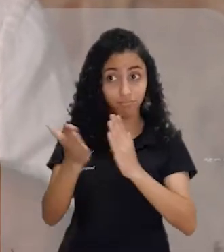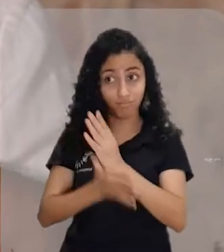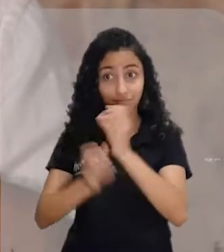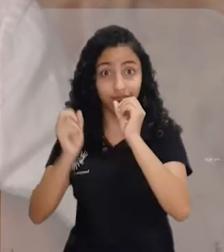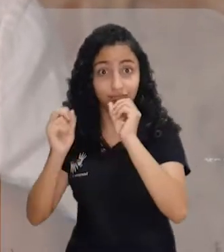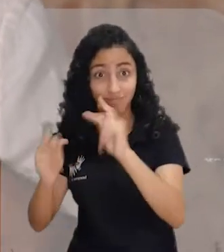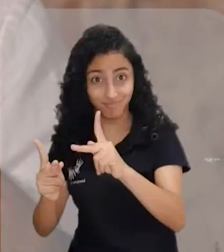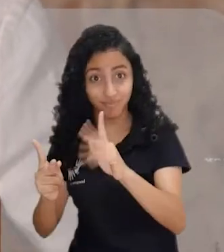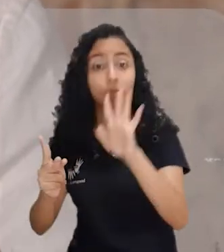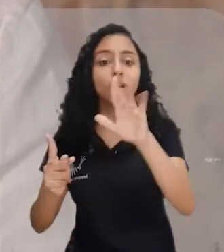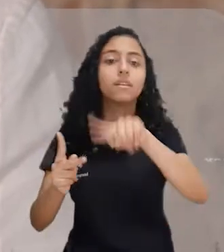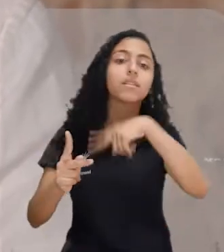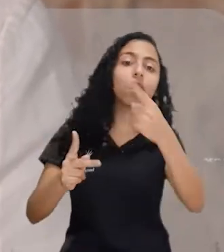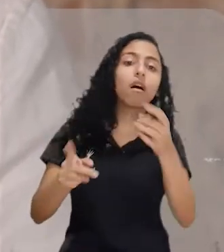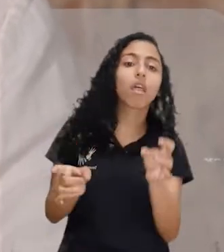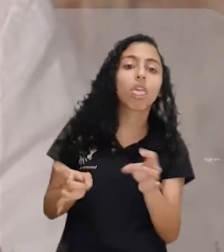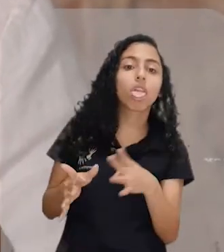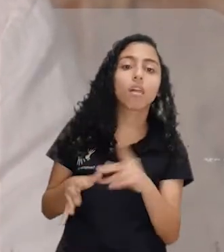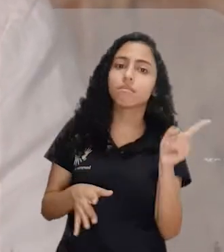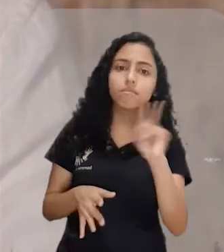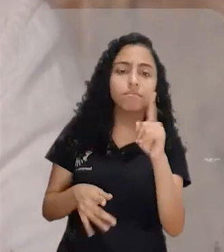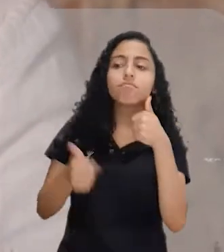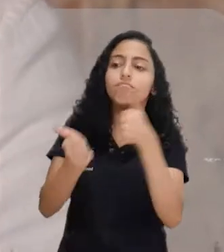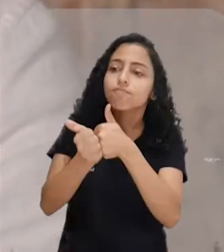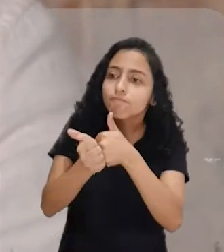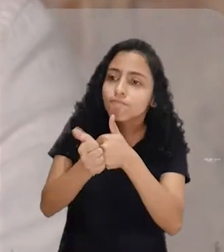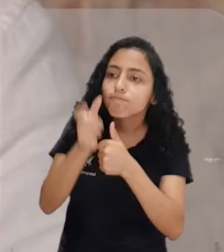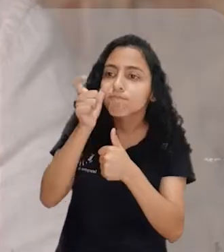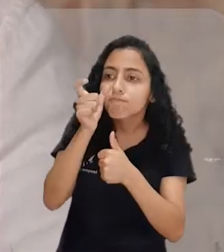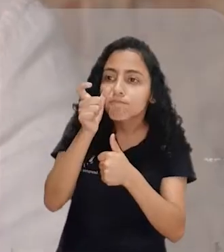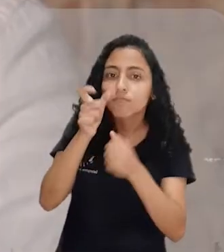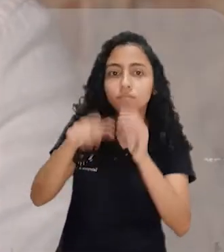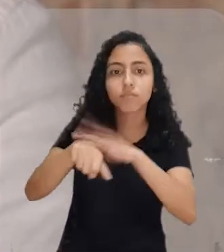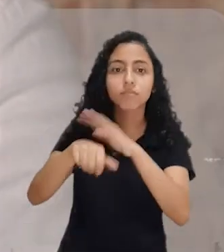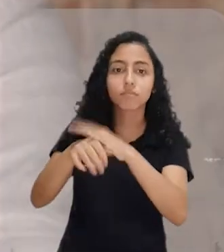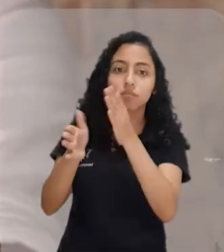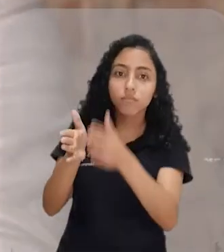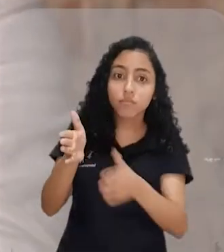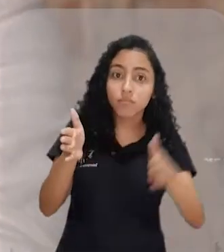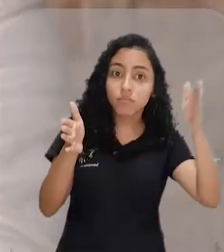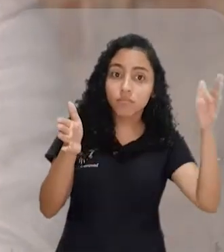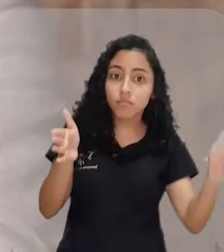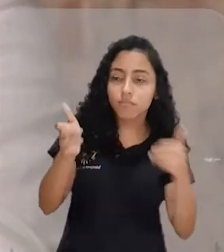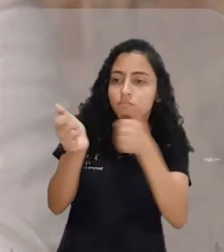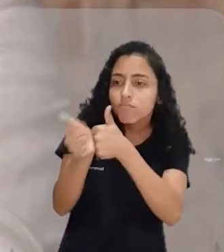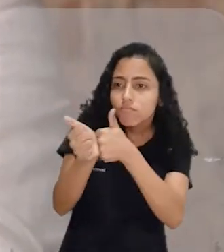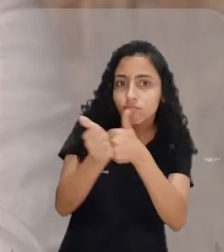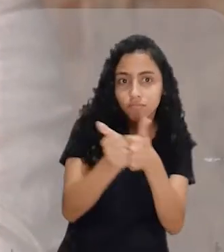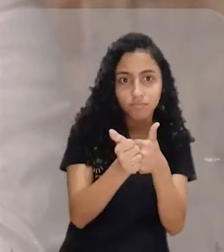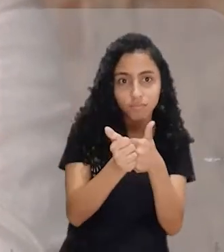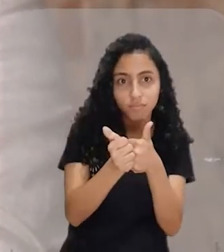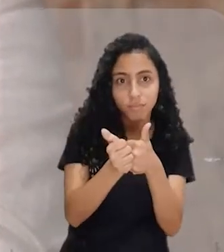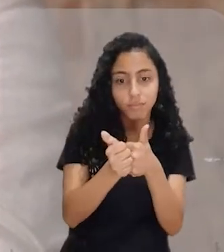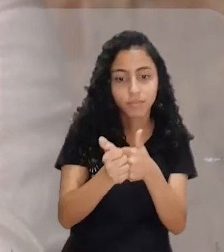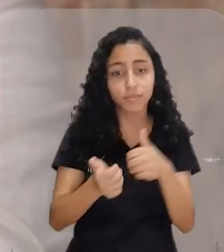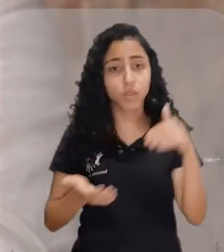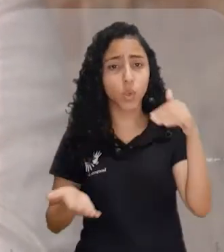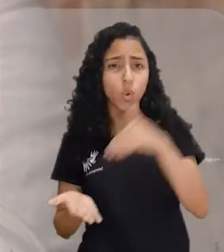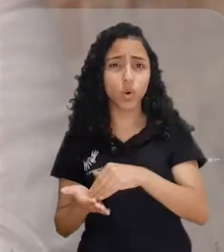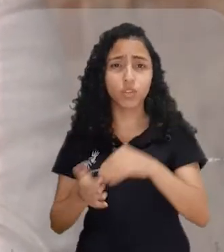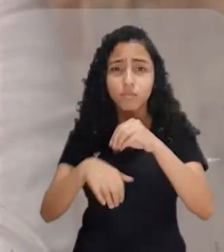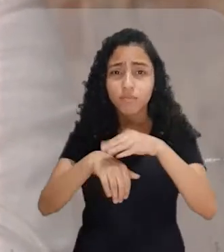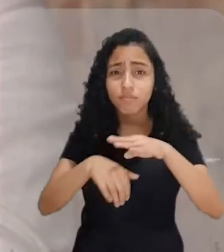mas que, né, também acompanhe o processo de restauração no médio e longo prazo. Por fim, eu quero dizer uma coisa